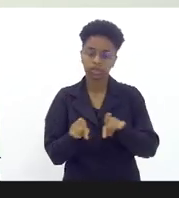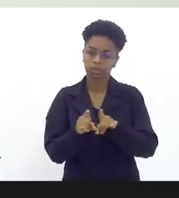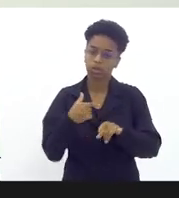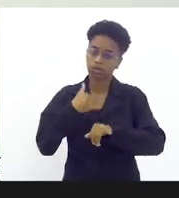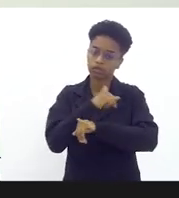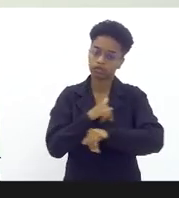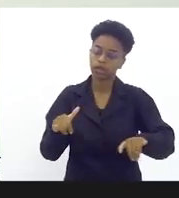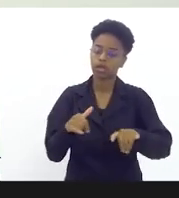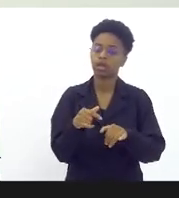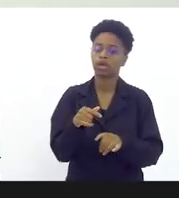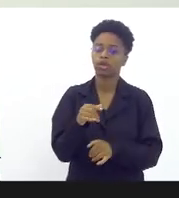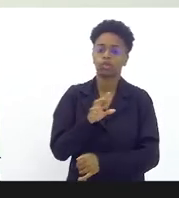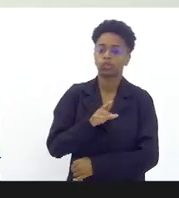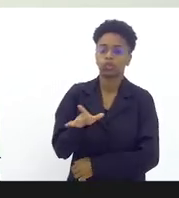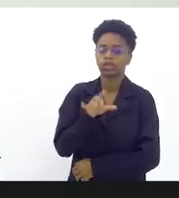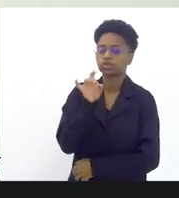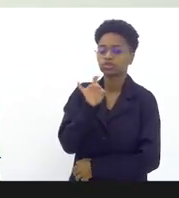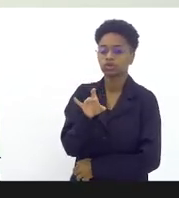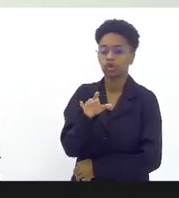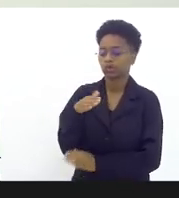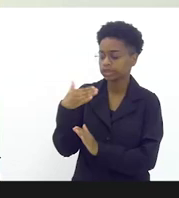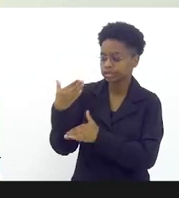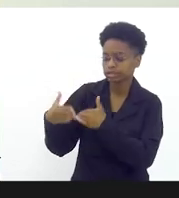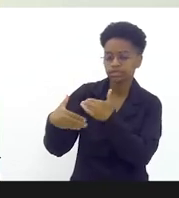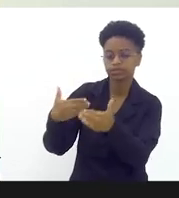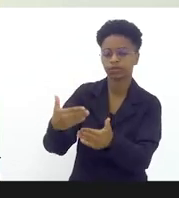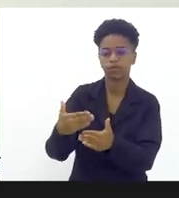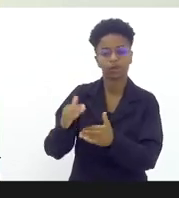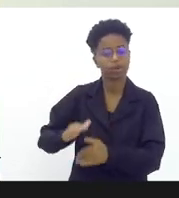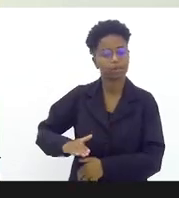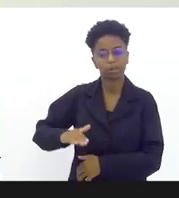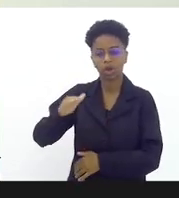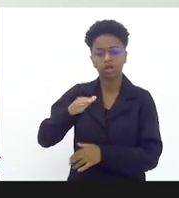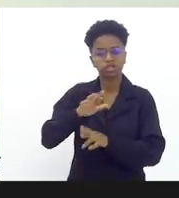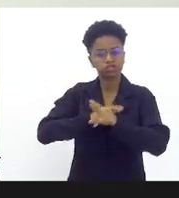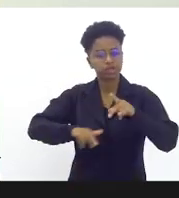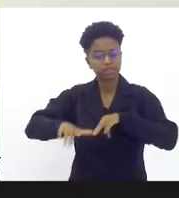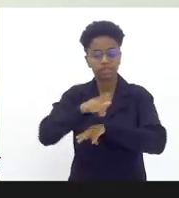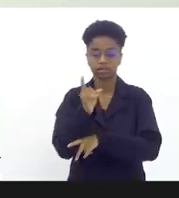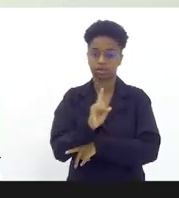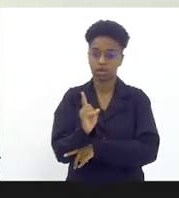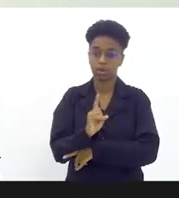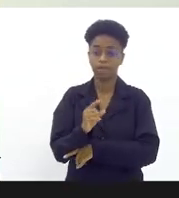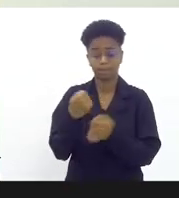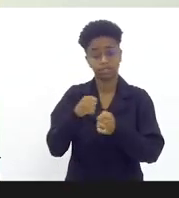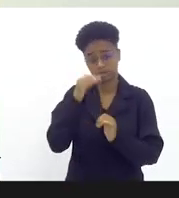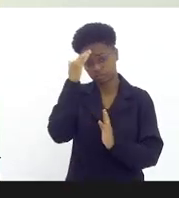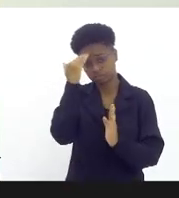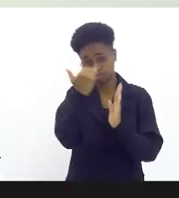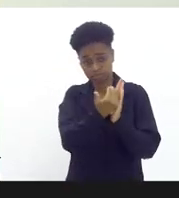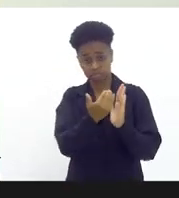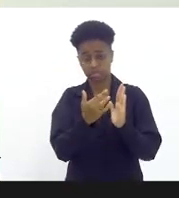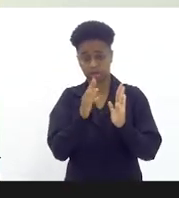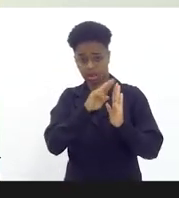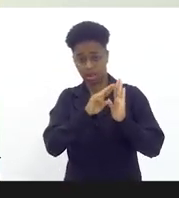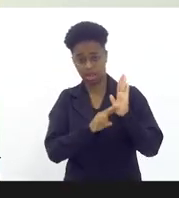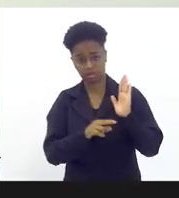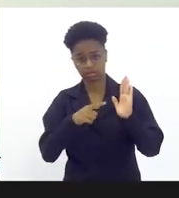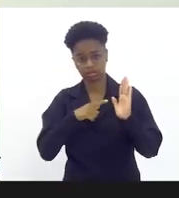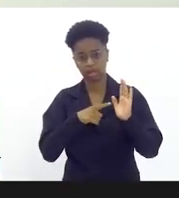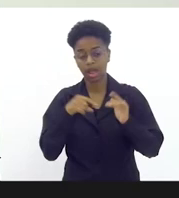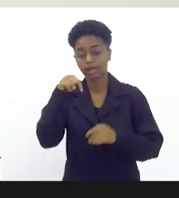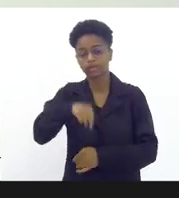é somente uma questão de desenvolvimento, de crescimento, de diversidade, é o que deve ser feito. Né? Então, no Brasil, a gente tem,